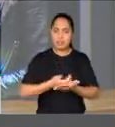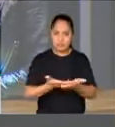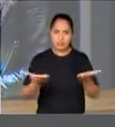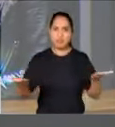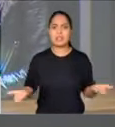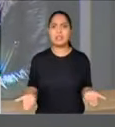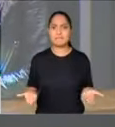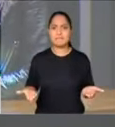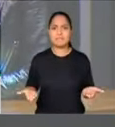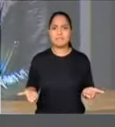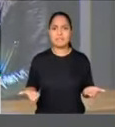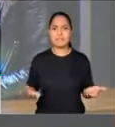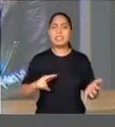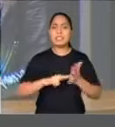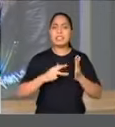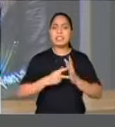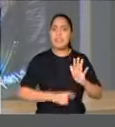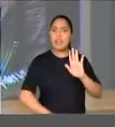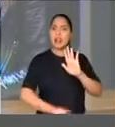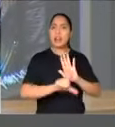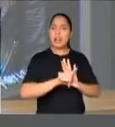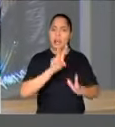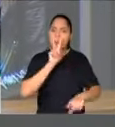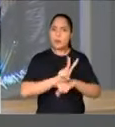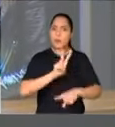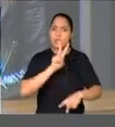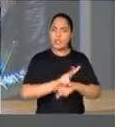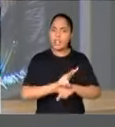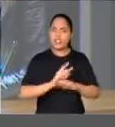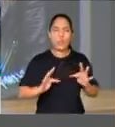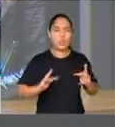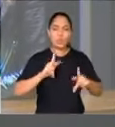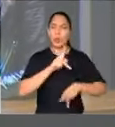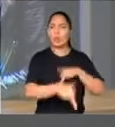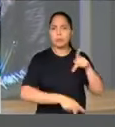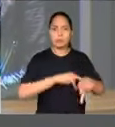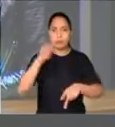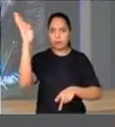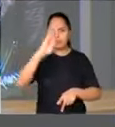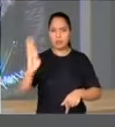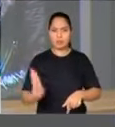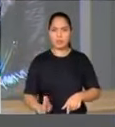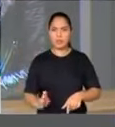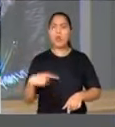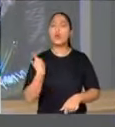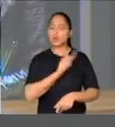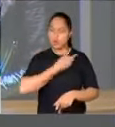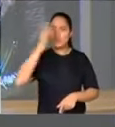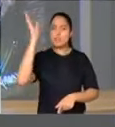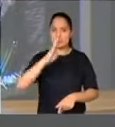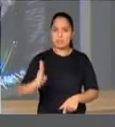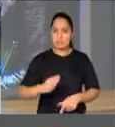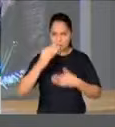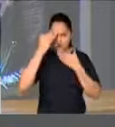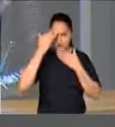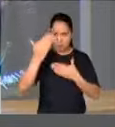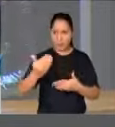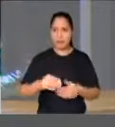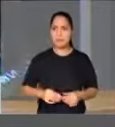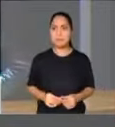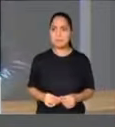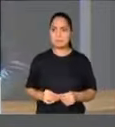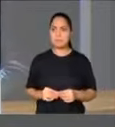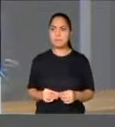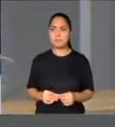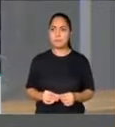vocês, que é de fazer leis que protejam toda a população brasileira. Somos brasileiros. Obrigada.